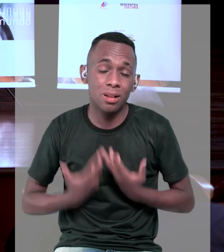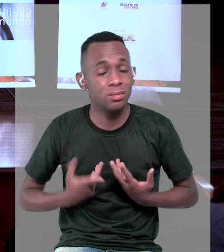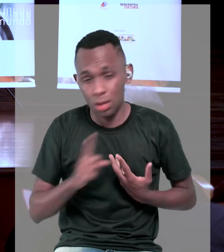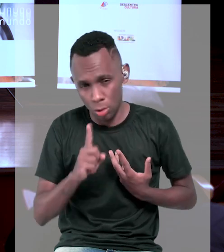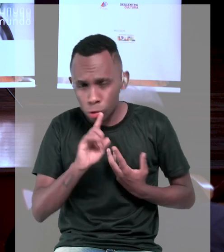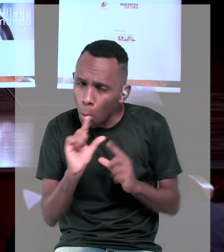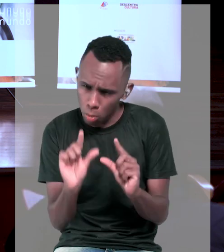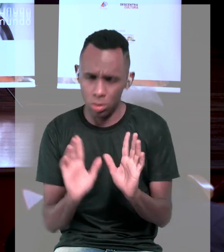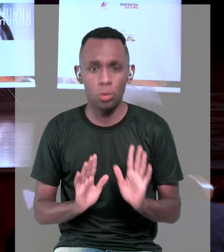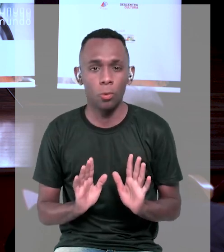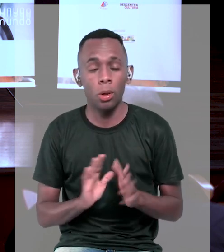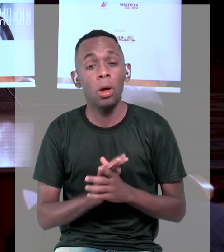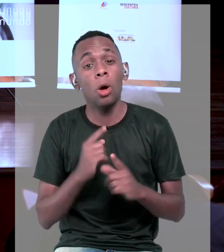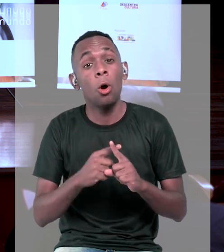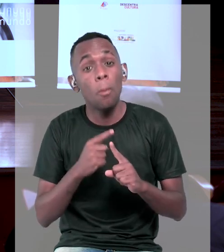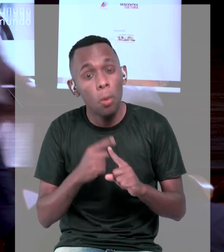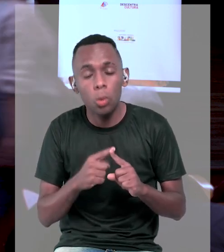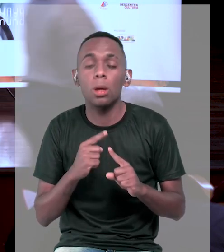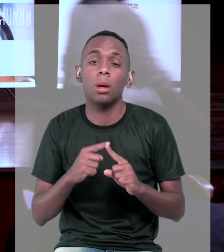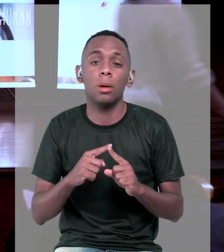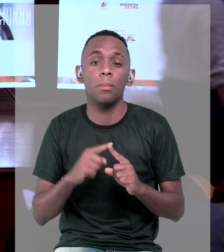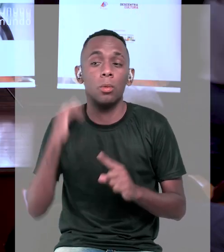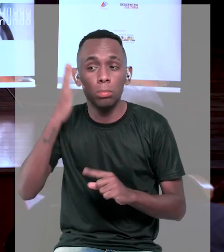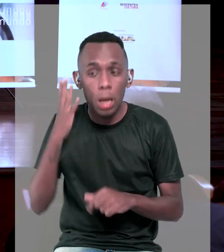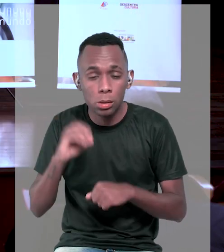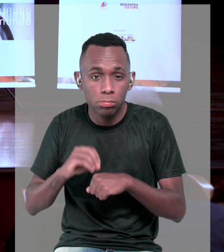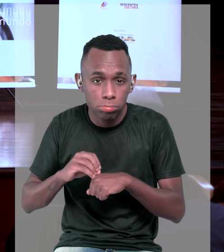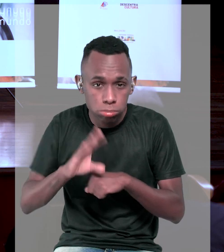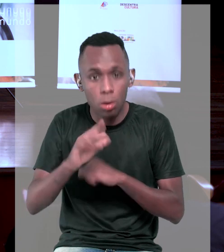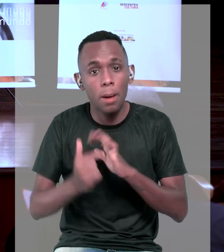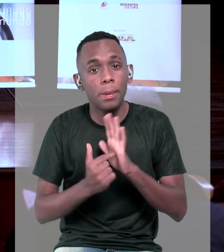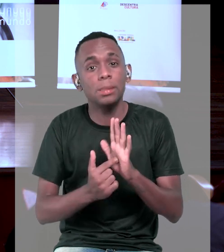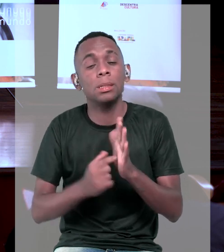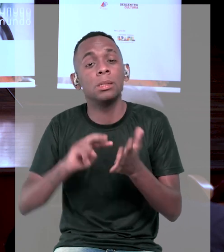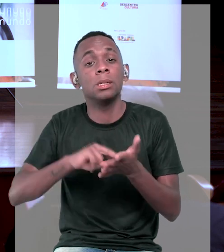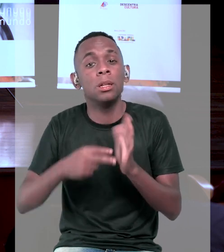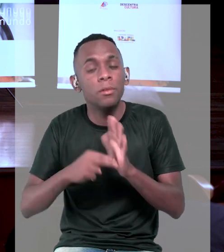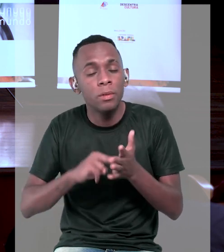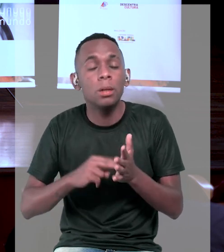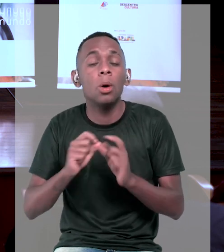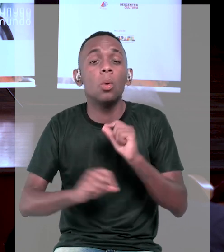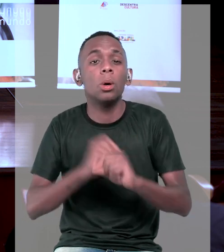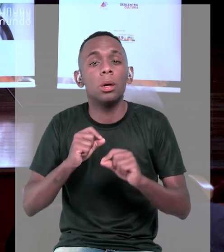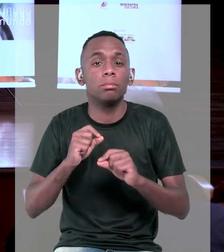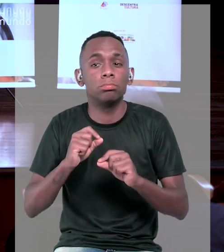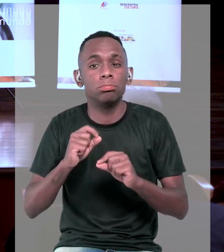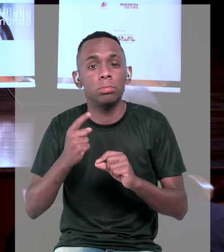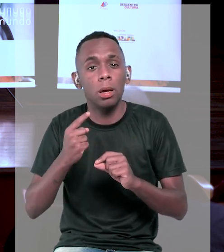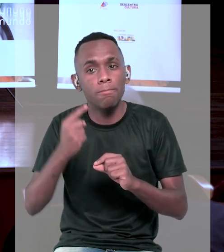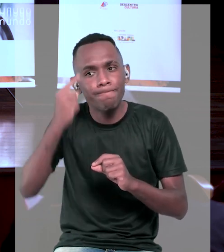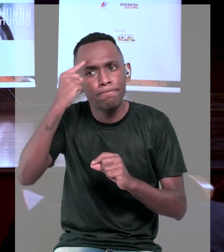pouquinho, porque o que a gente traz aqui são construções de pensamento. E